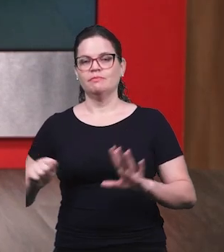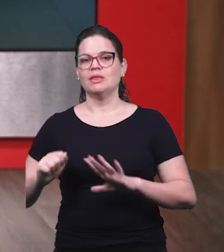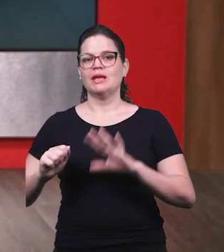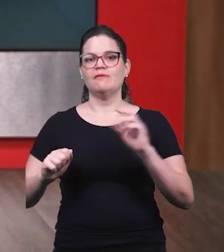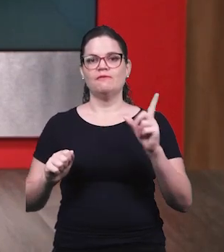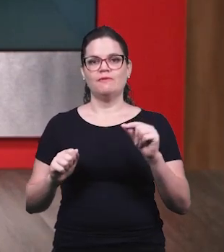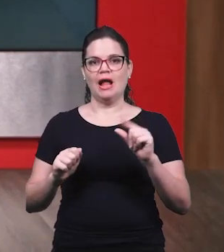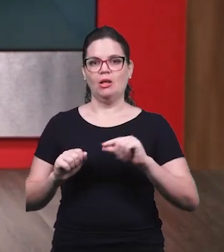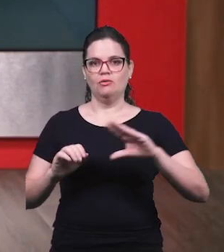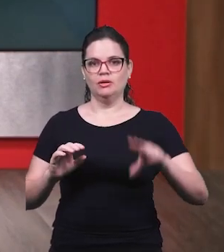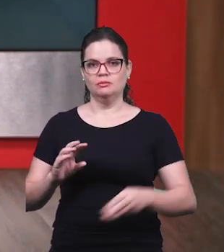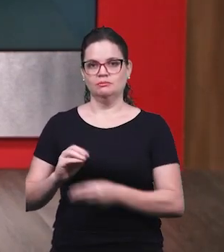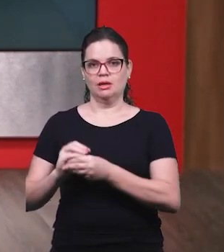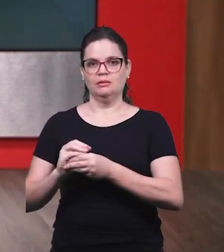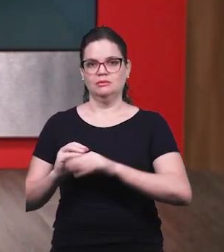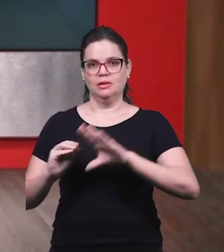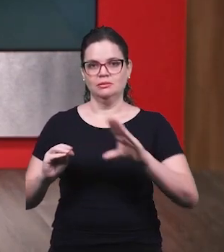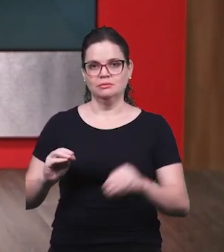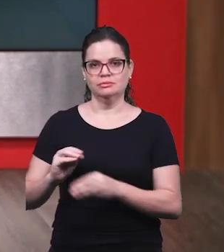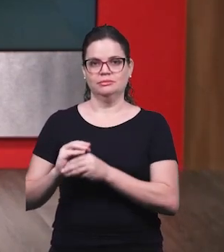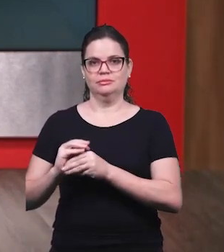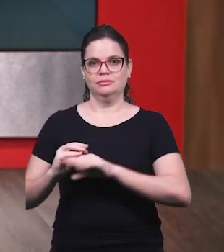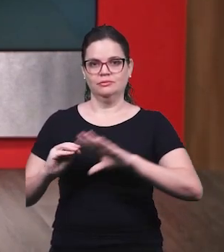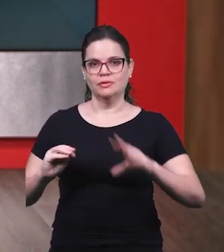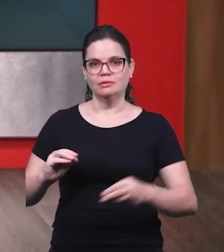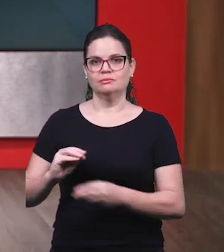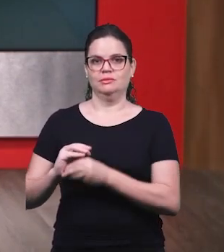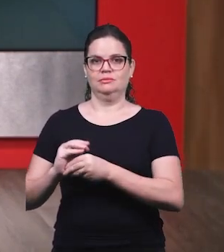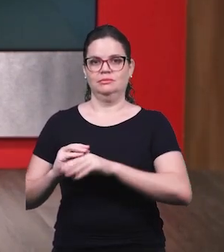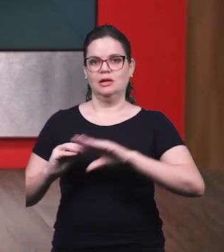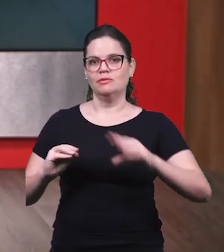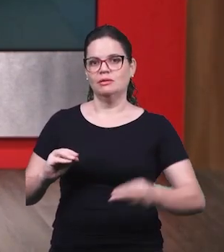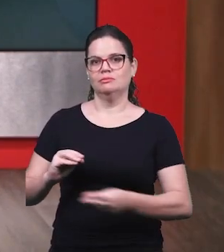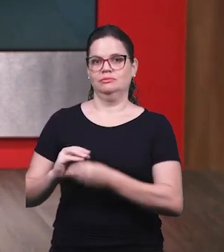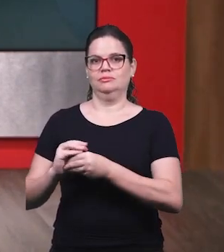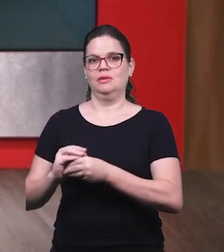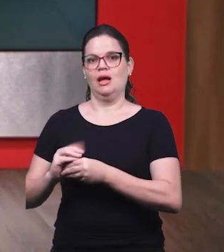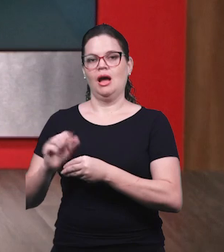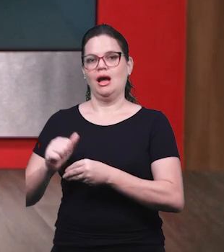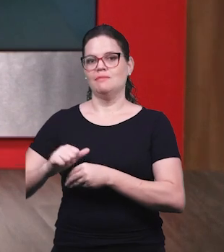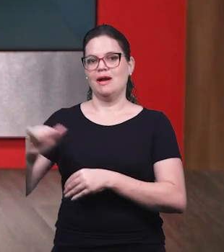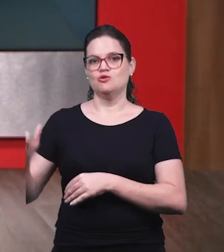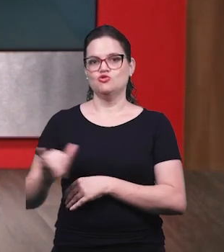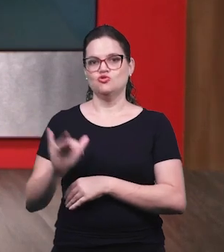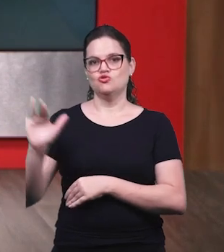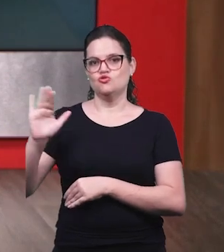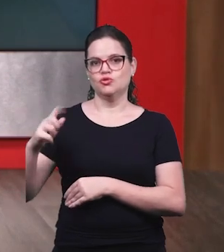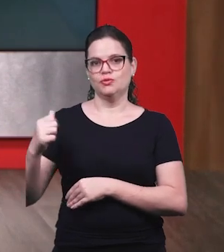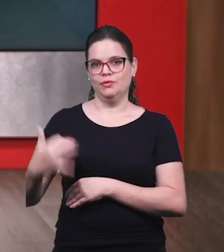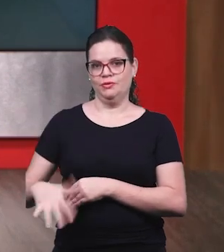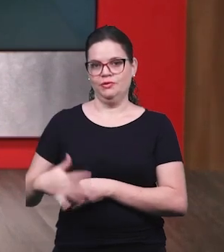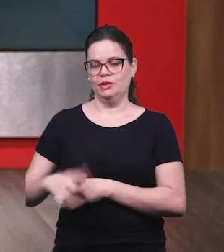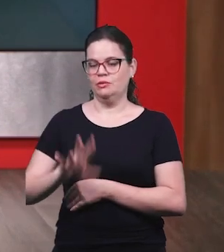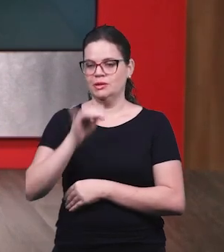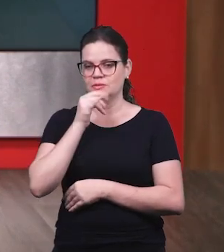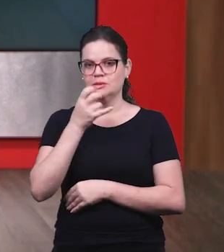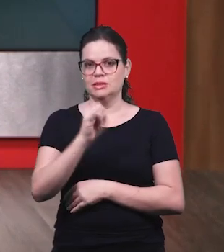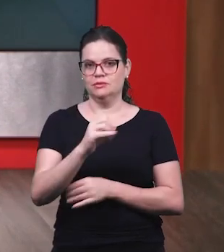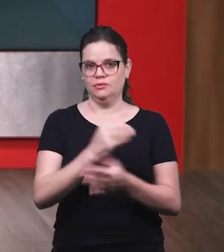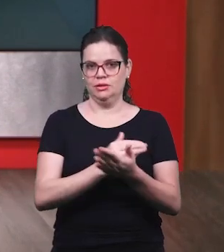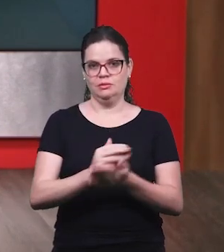o valor do juro daquele mês, daquele período, é incorporado ao capital. Então, se o capital inicial foi